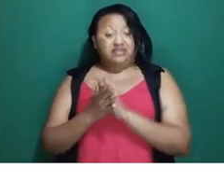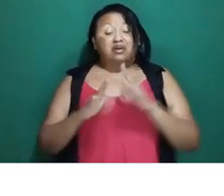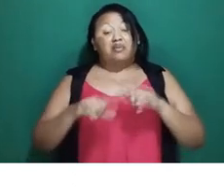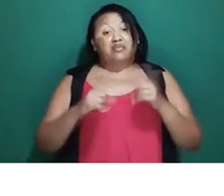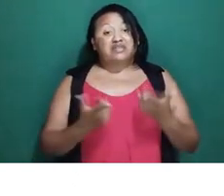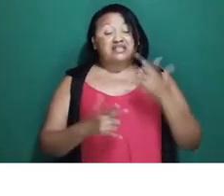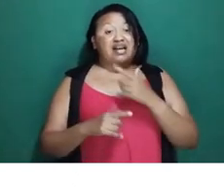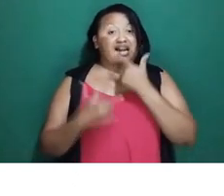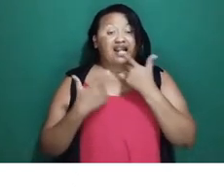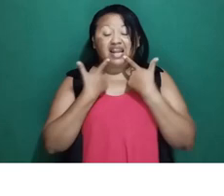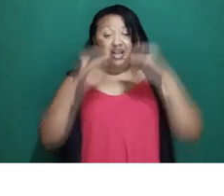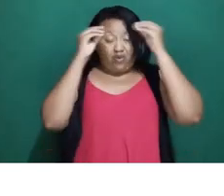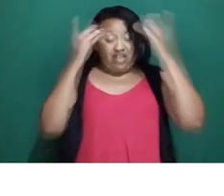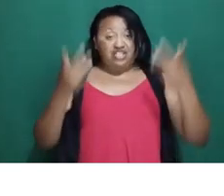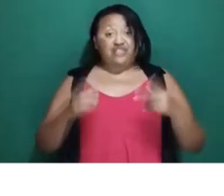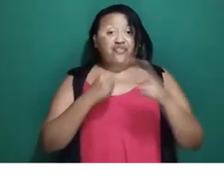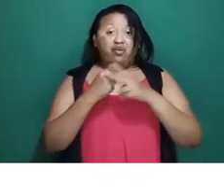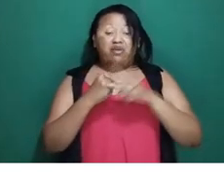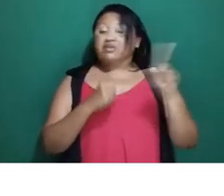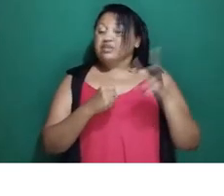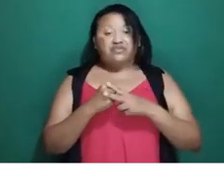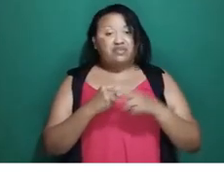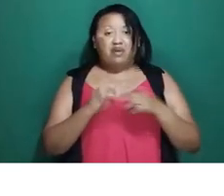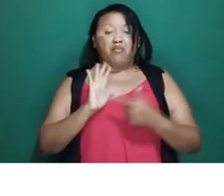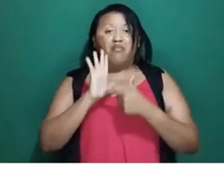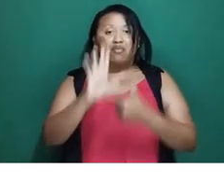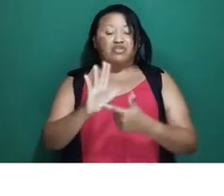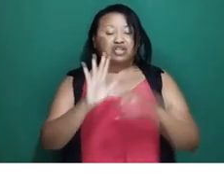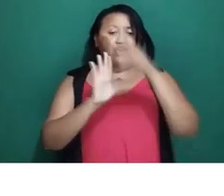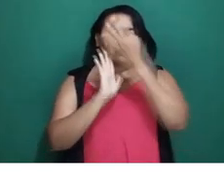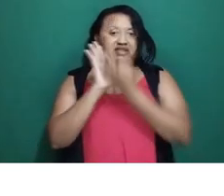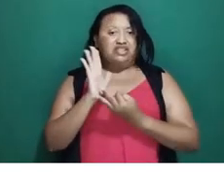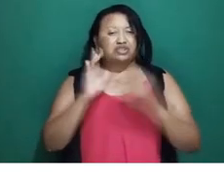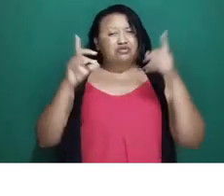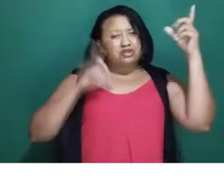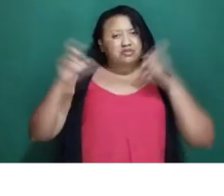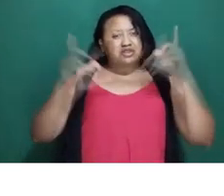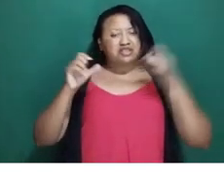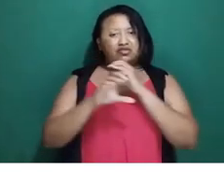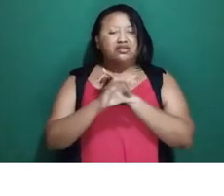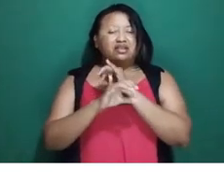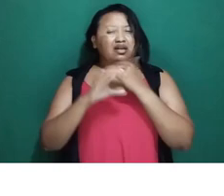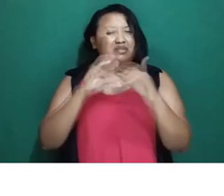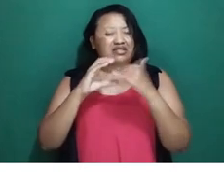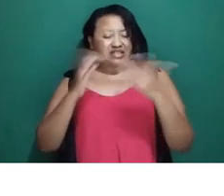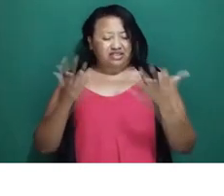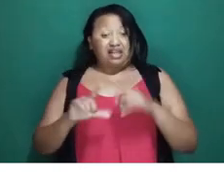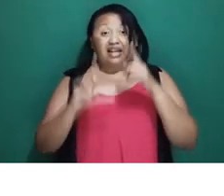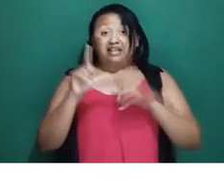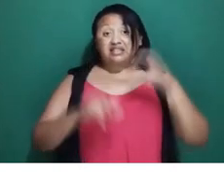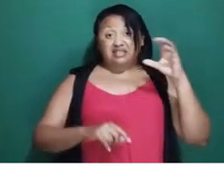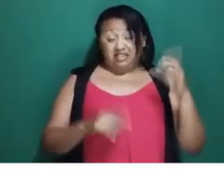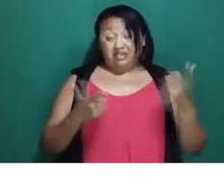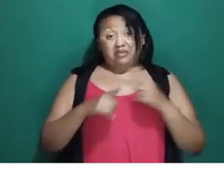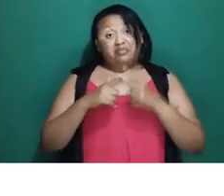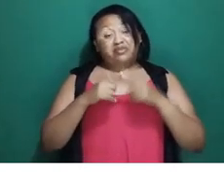não-verbal do texto conferem o efeito expressivo a mensagem letra C referencial pois